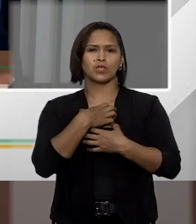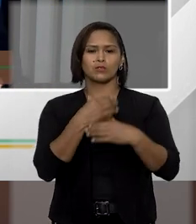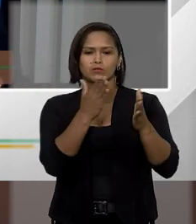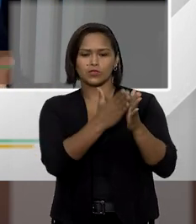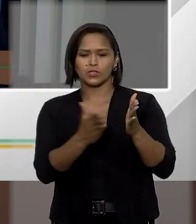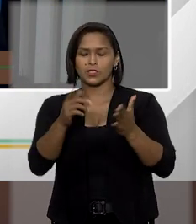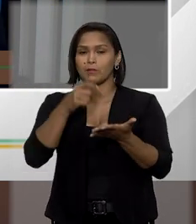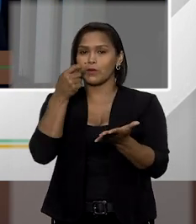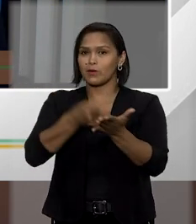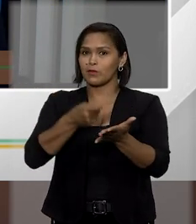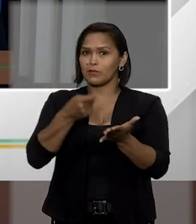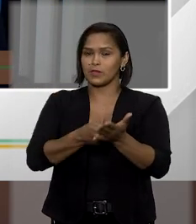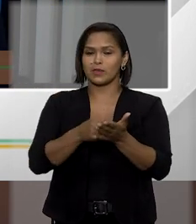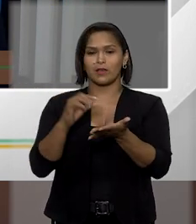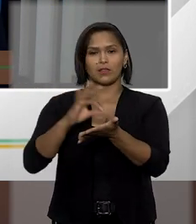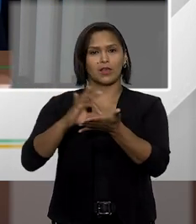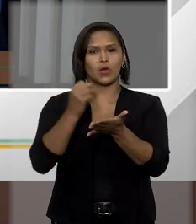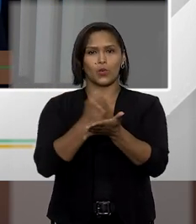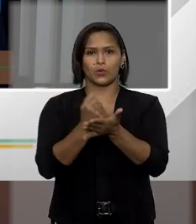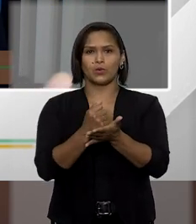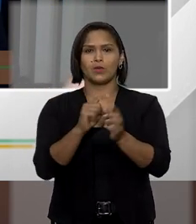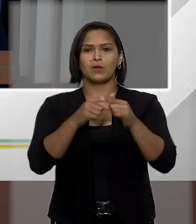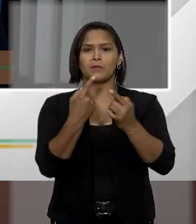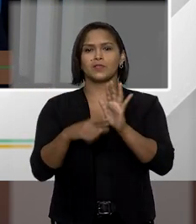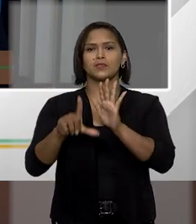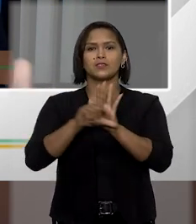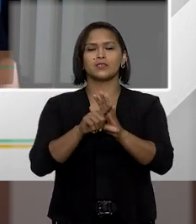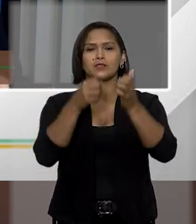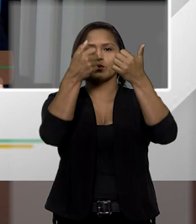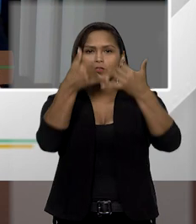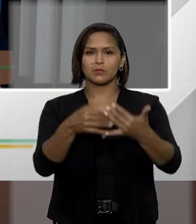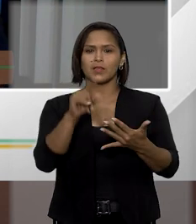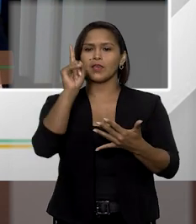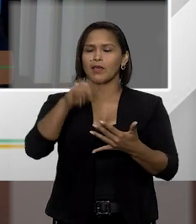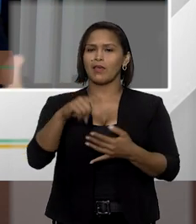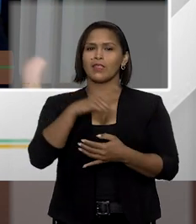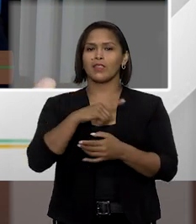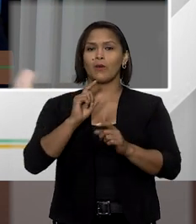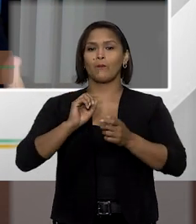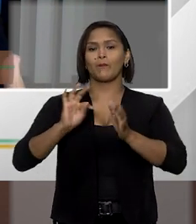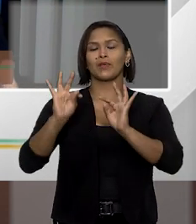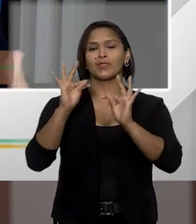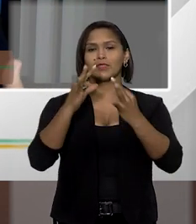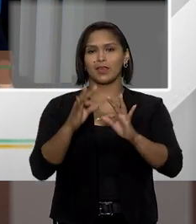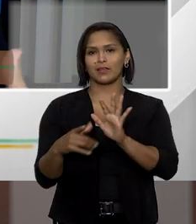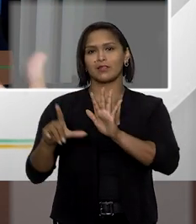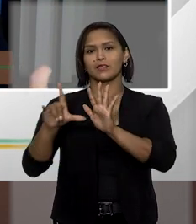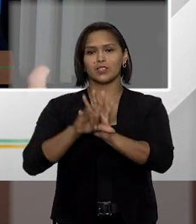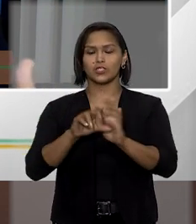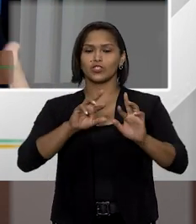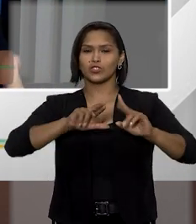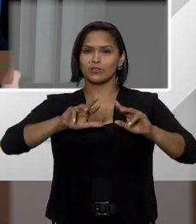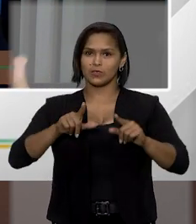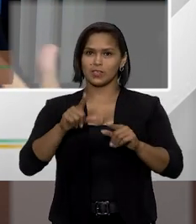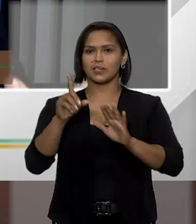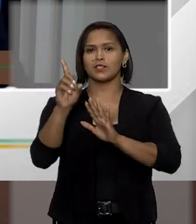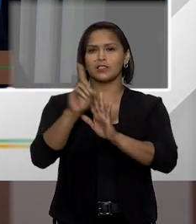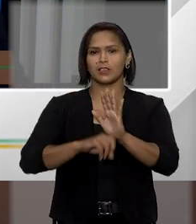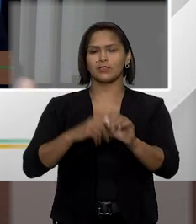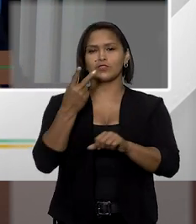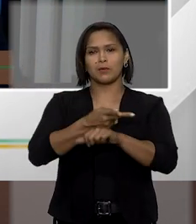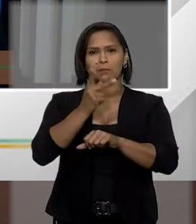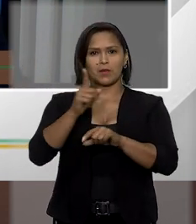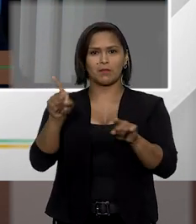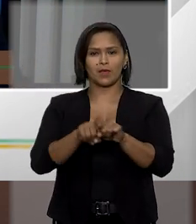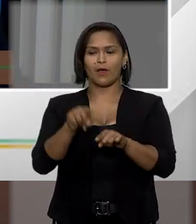compulsória. Ninguém é obrigado a fazer acordo de leniência. O que a legislação faz é se valer de uma técnica legislativa diferente, que é o direito